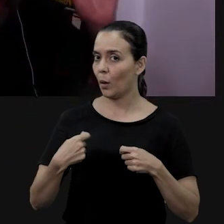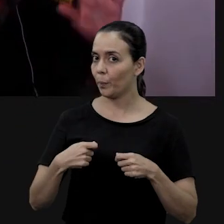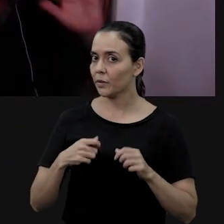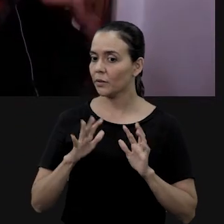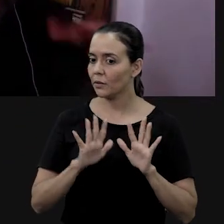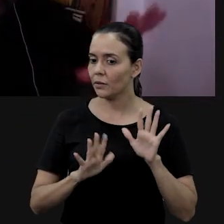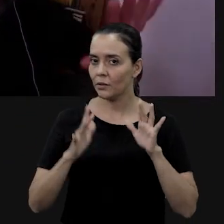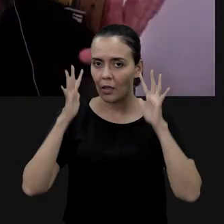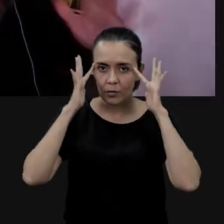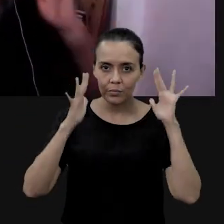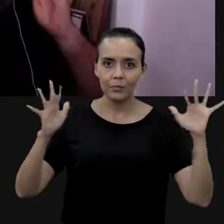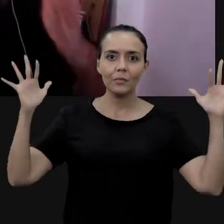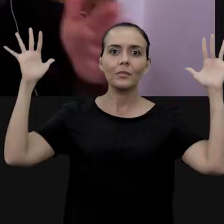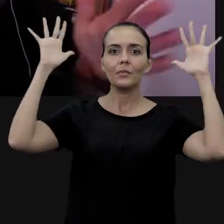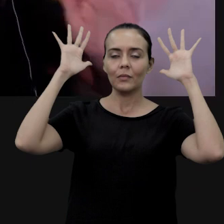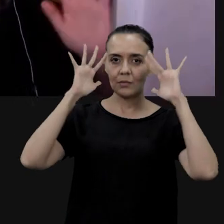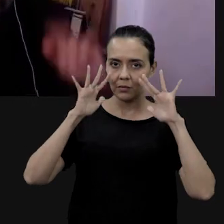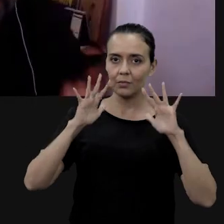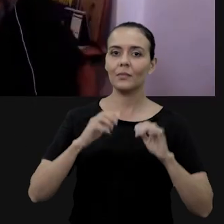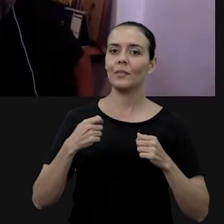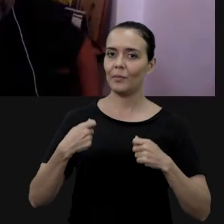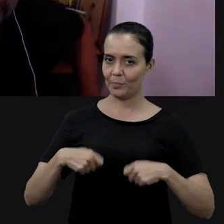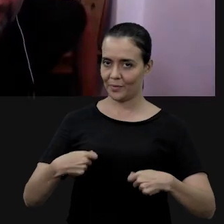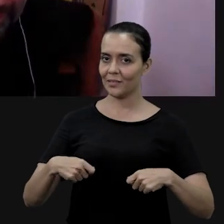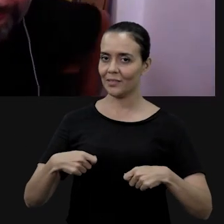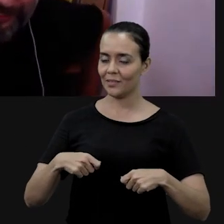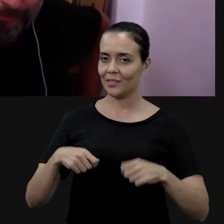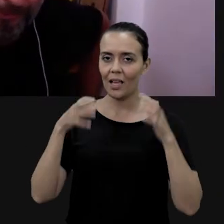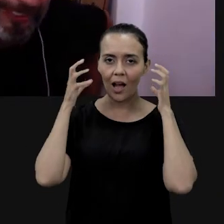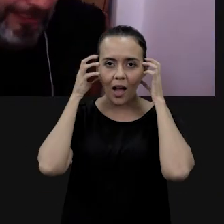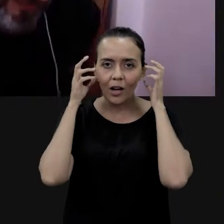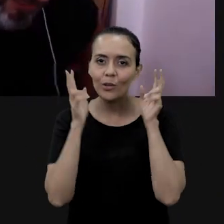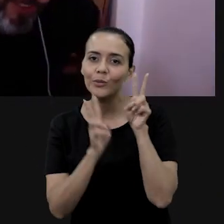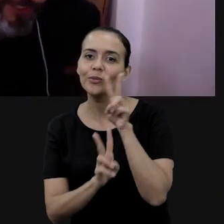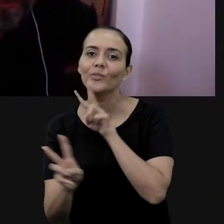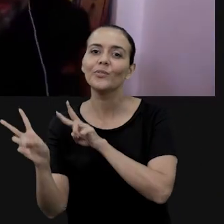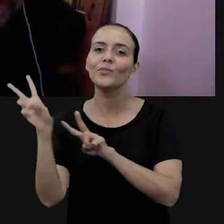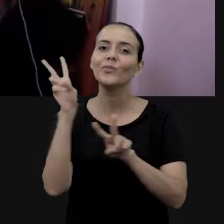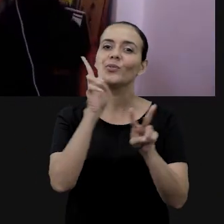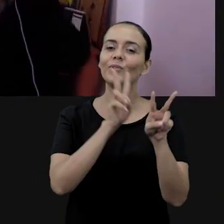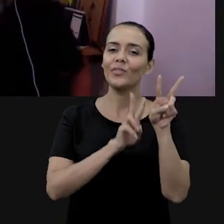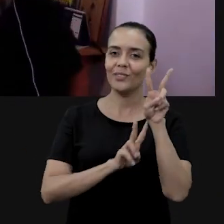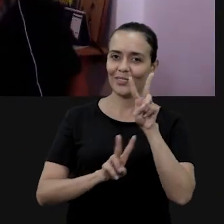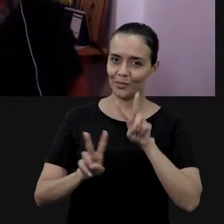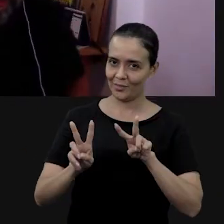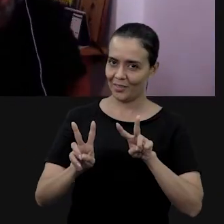chavinha aqui e mergulha num mundo fantástico, na bolha maravilhosa do